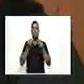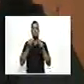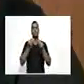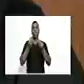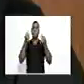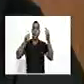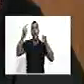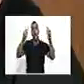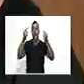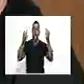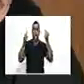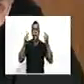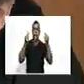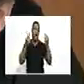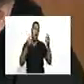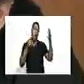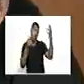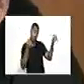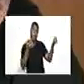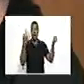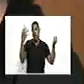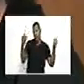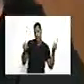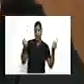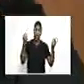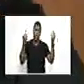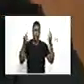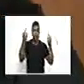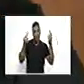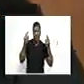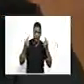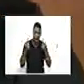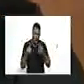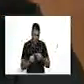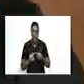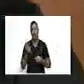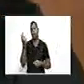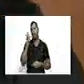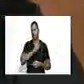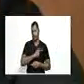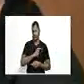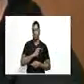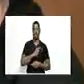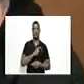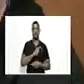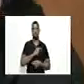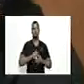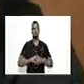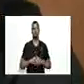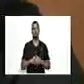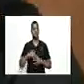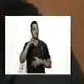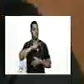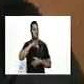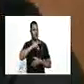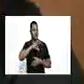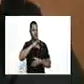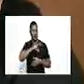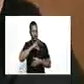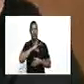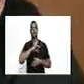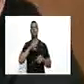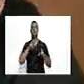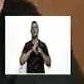comum com o Executivo eh nos vários pontos da pauta de negociação questão salarial e